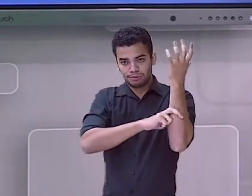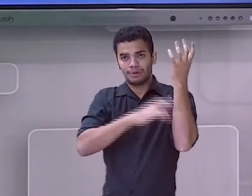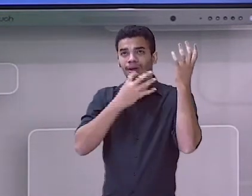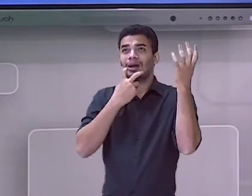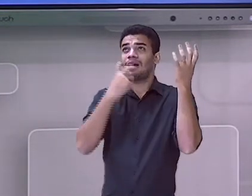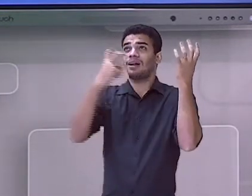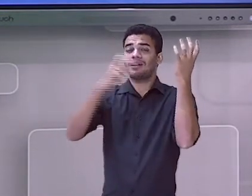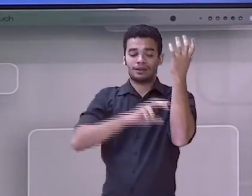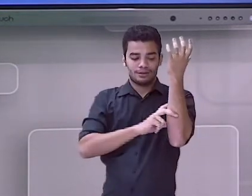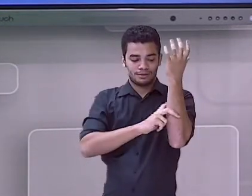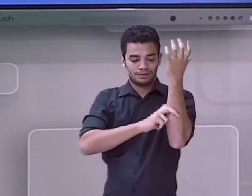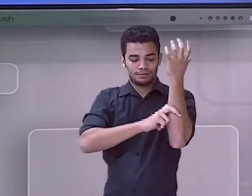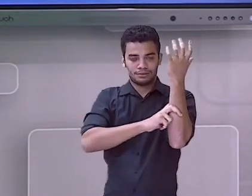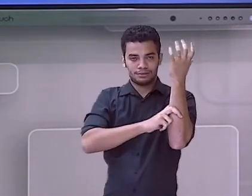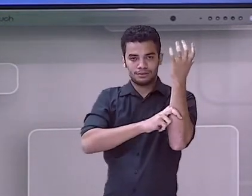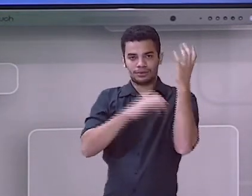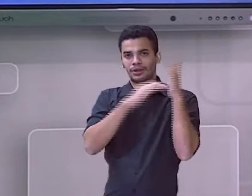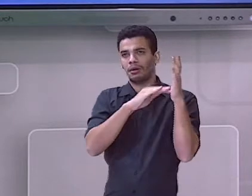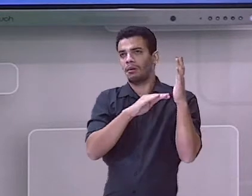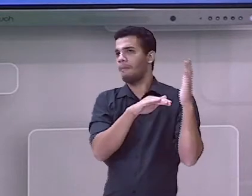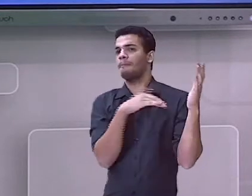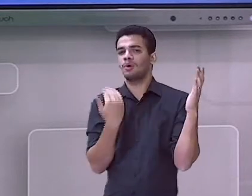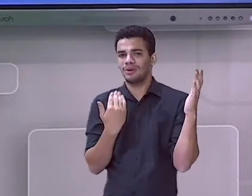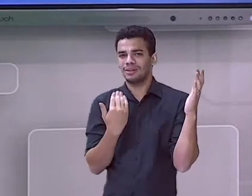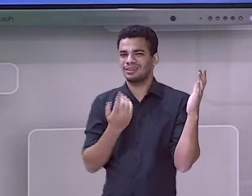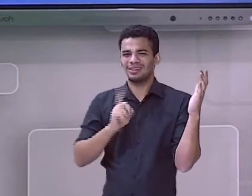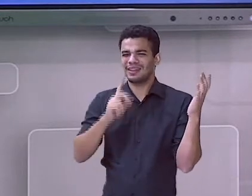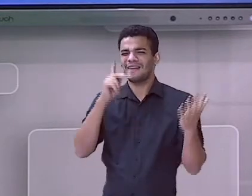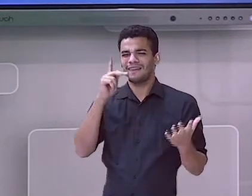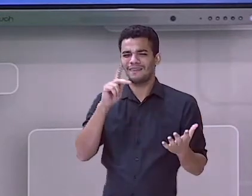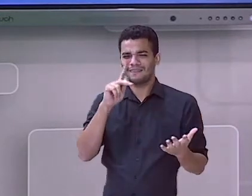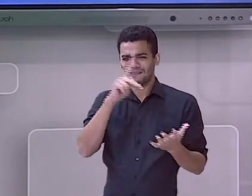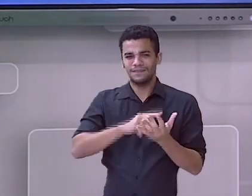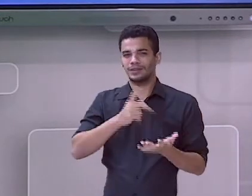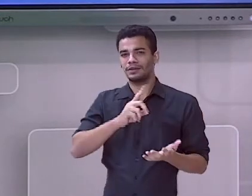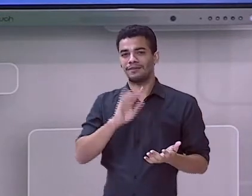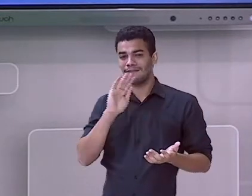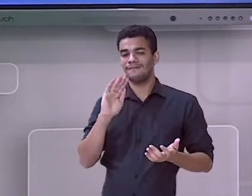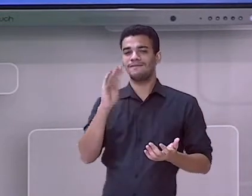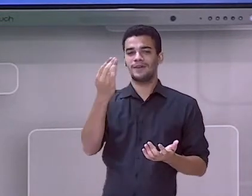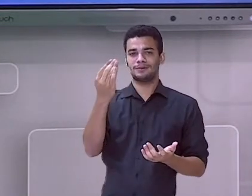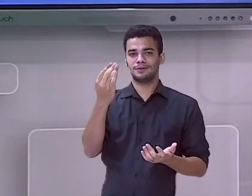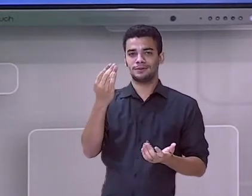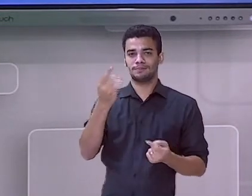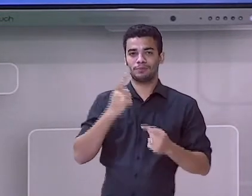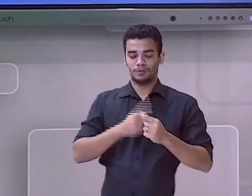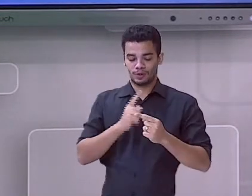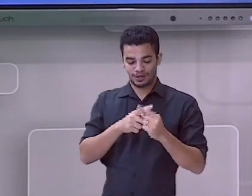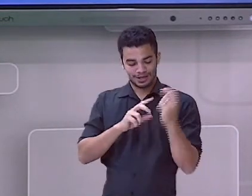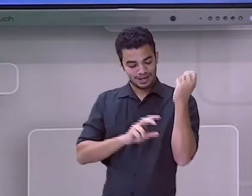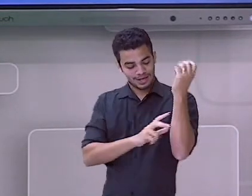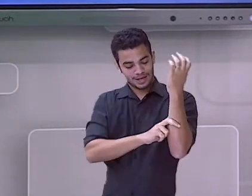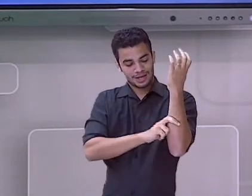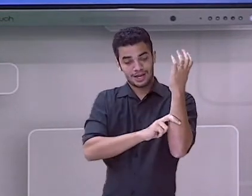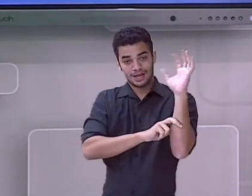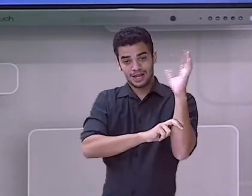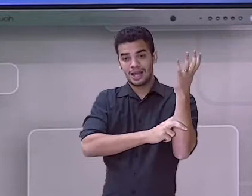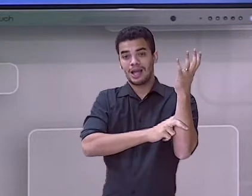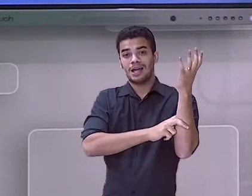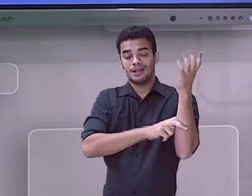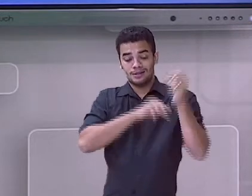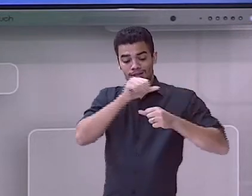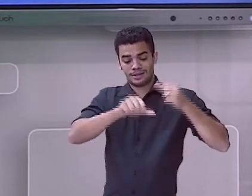Ela canta num período onde ela está fazendo esse processo de muda do exoesqueleto antigo para um